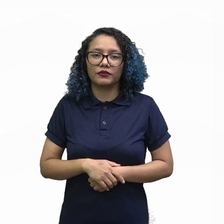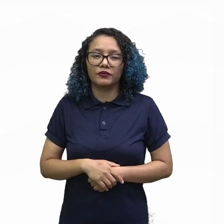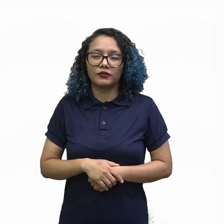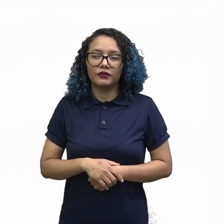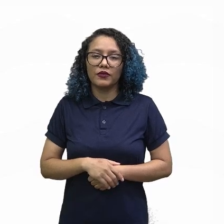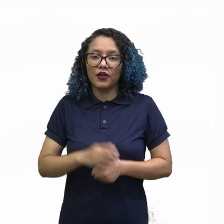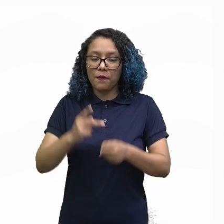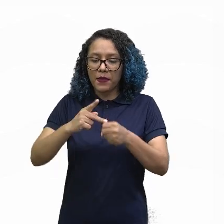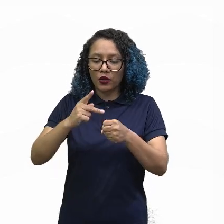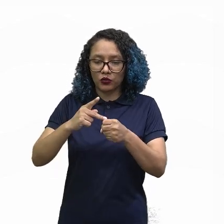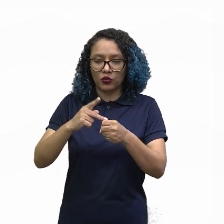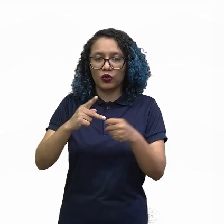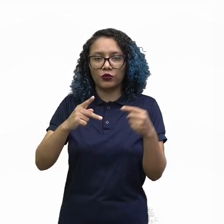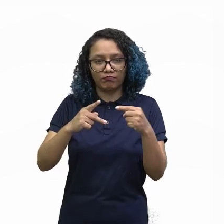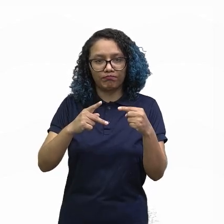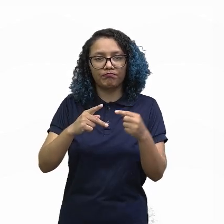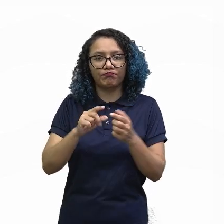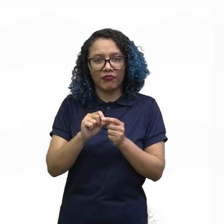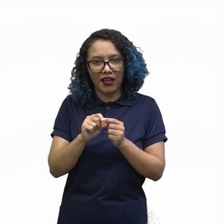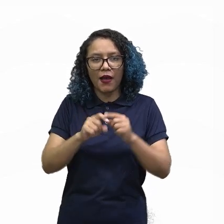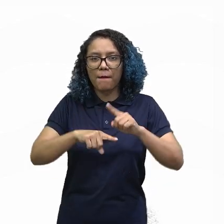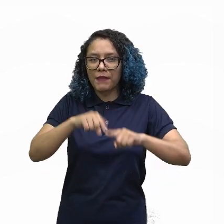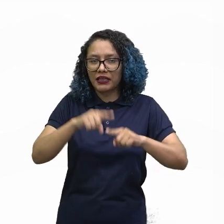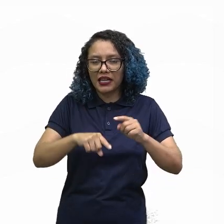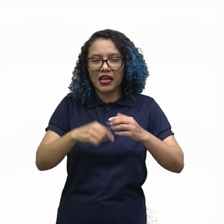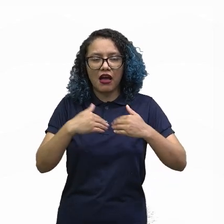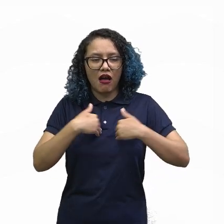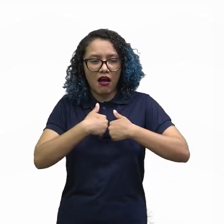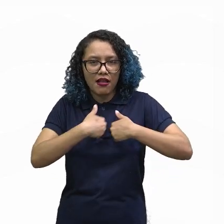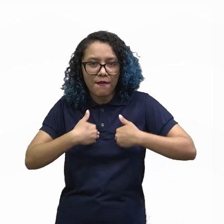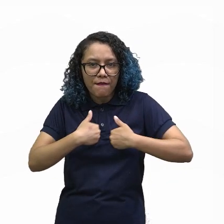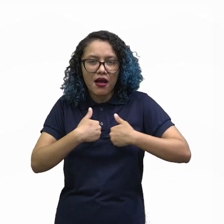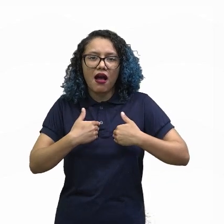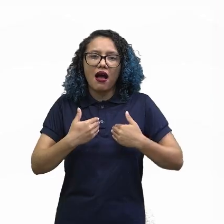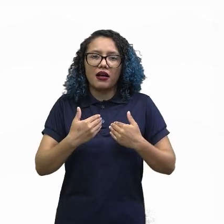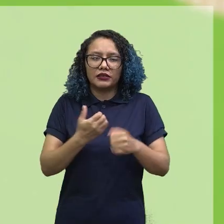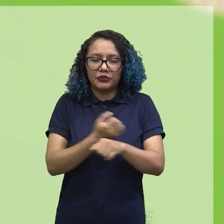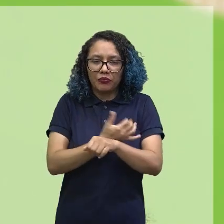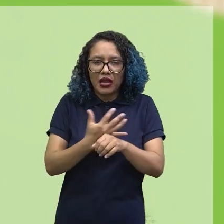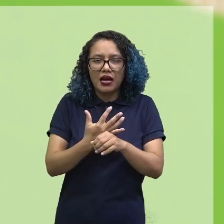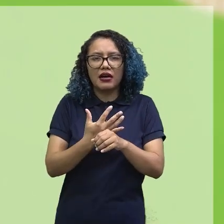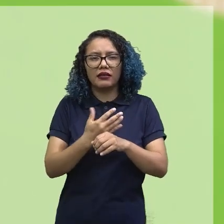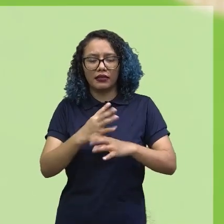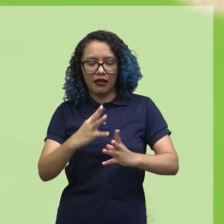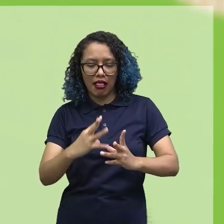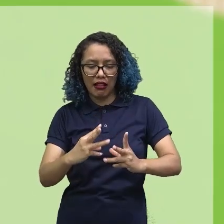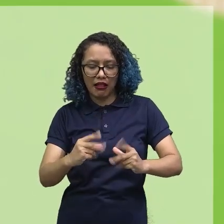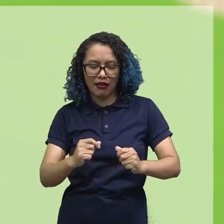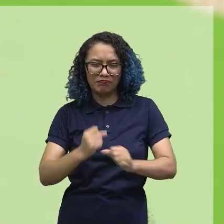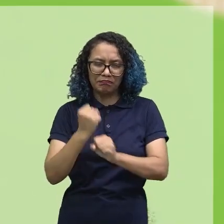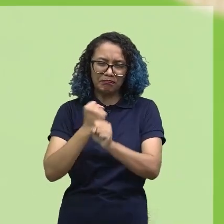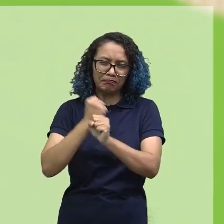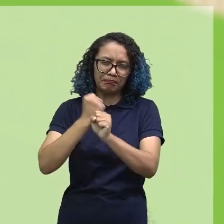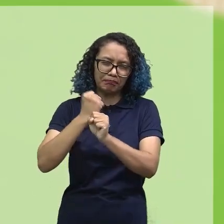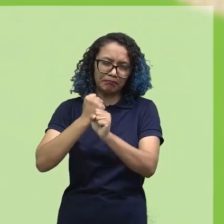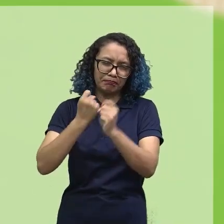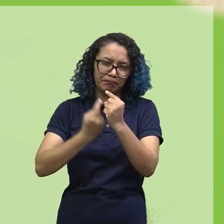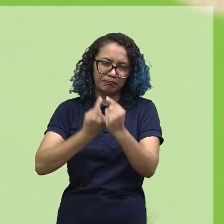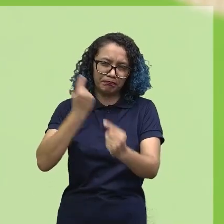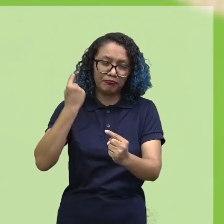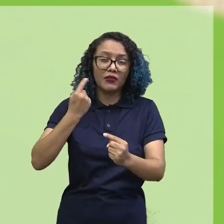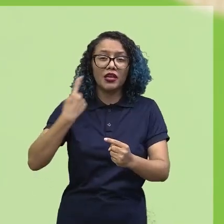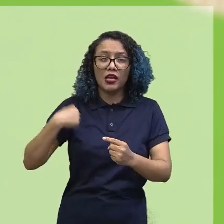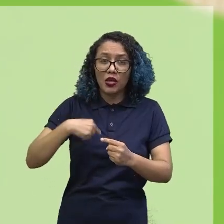essa combinação, né, da decomposição aí de animais, por exemplo, né, há milhões de anos atrás, e nós extraímos